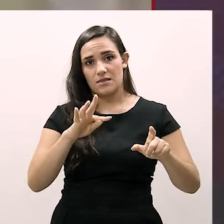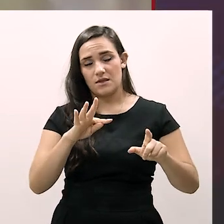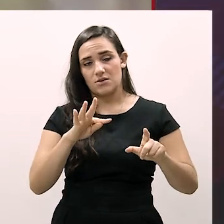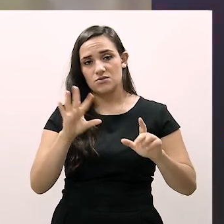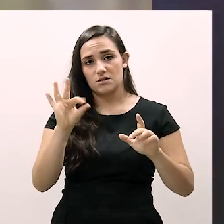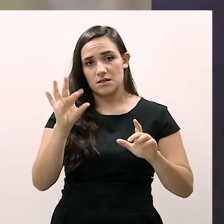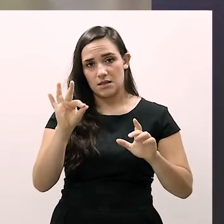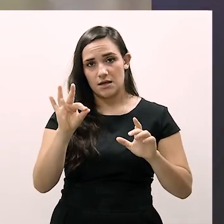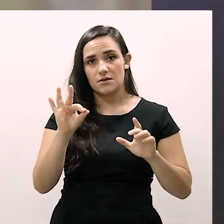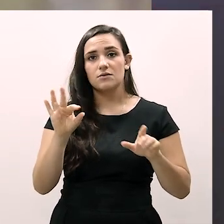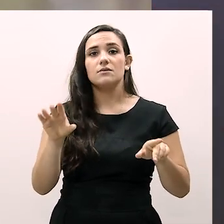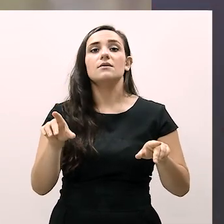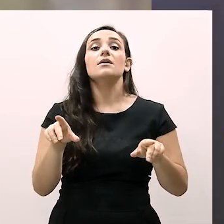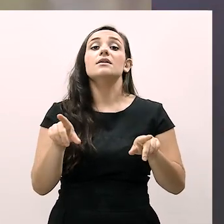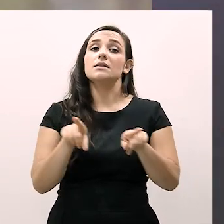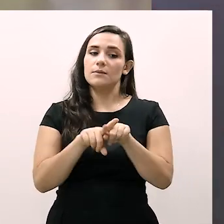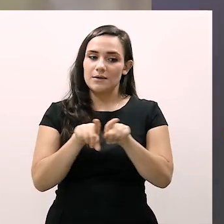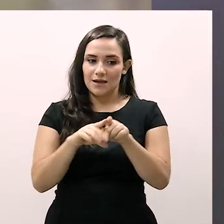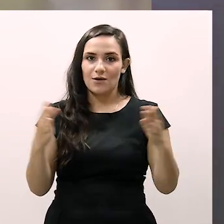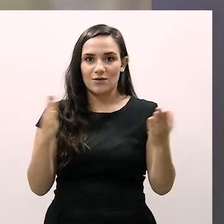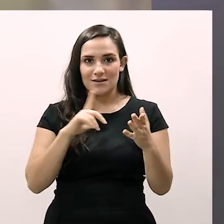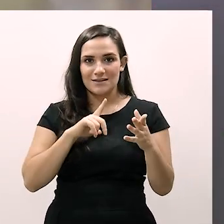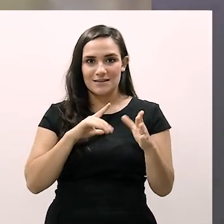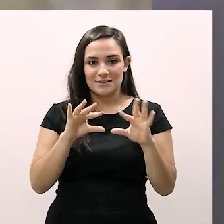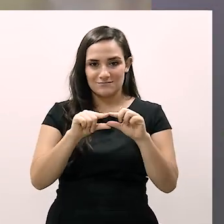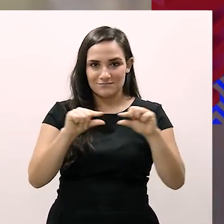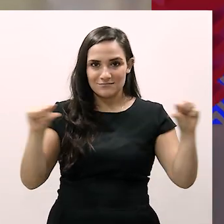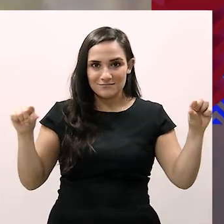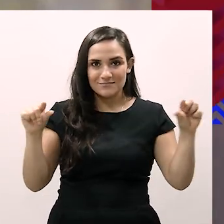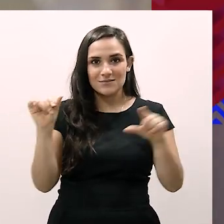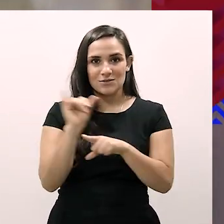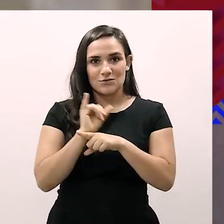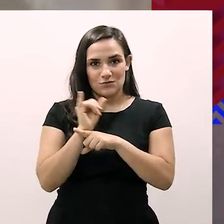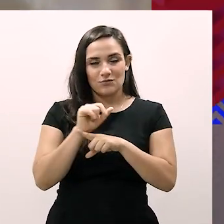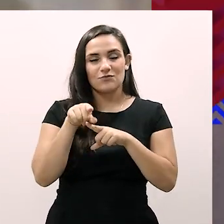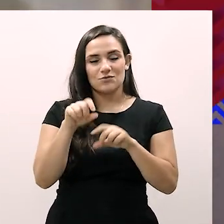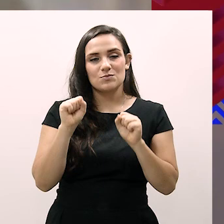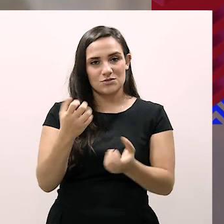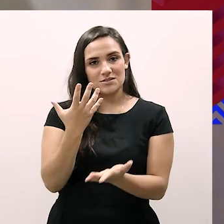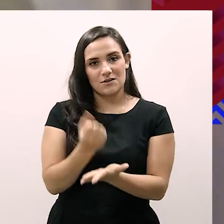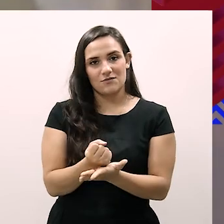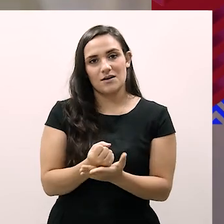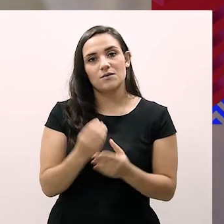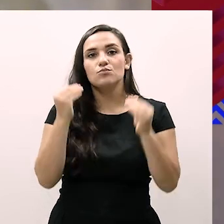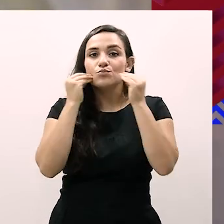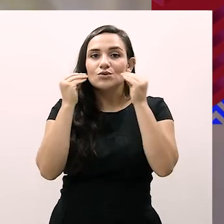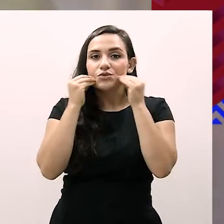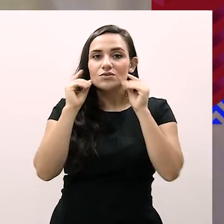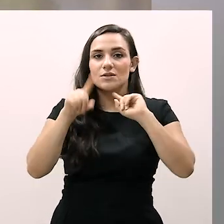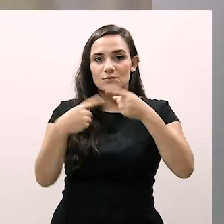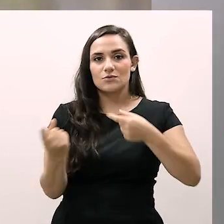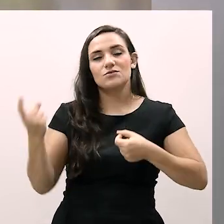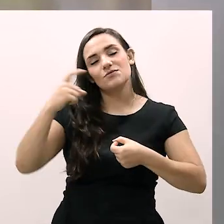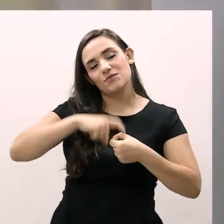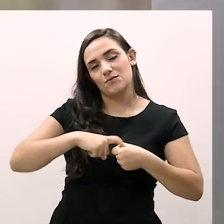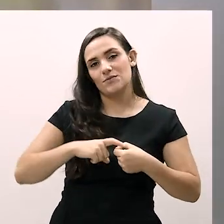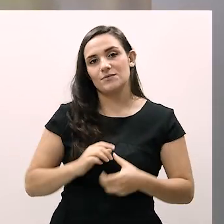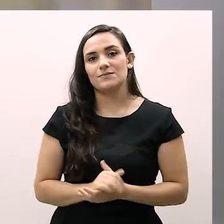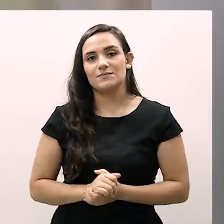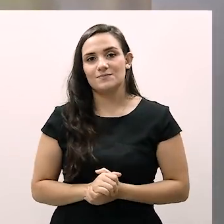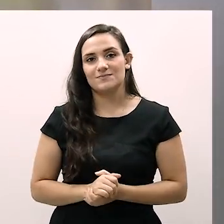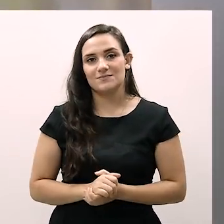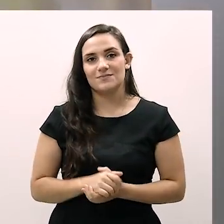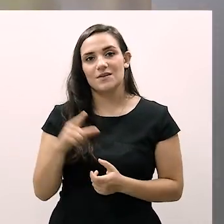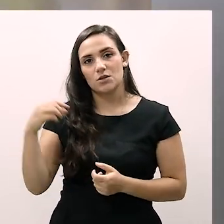9 da NET, claro, com todas as edições do Perspectiva. O link do YouTube apareceu aí na tela para você poder compartilhar.